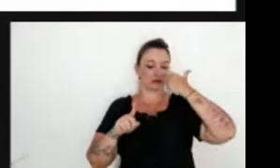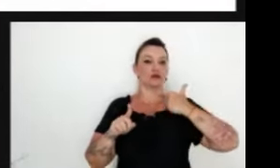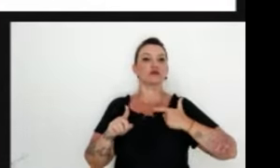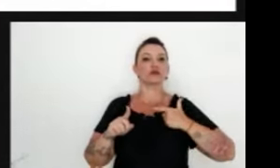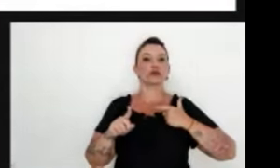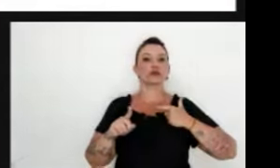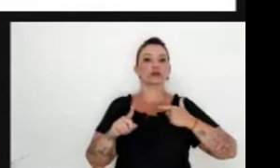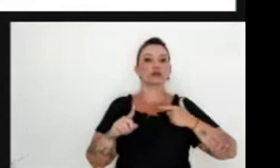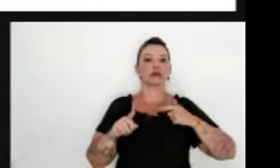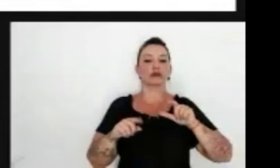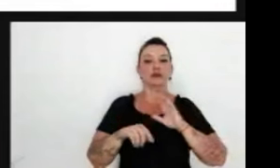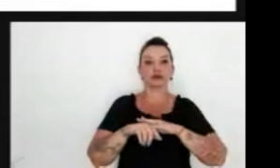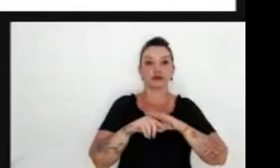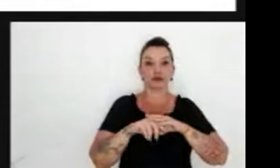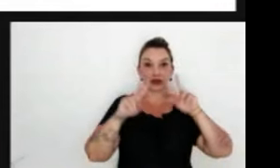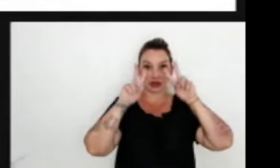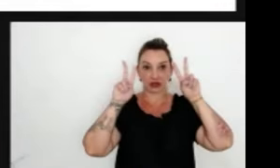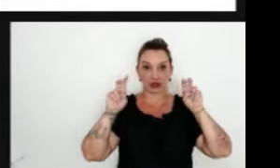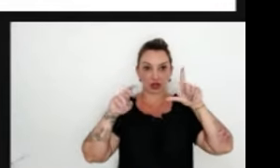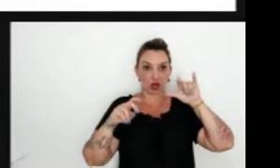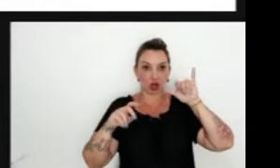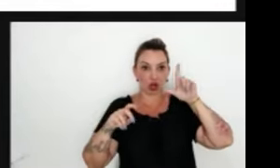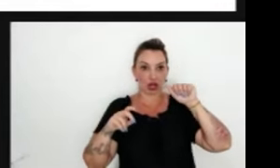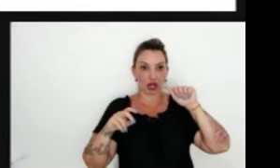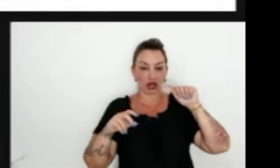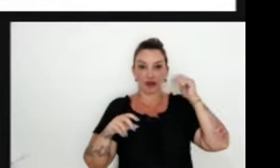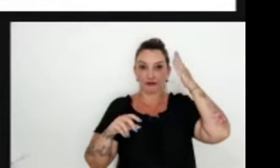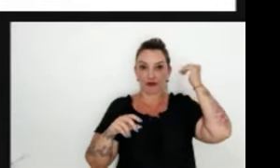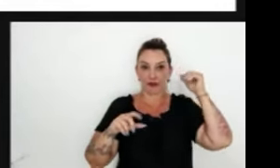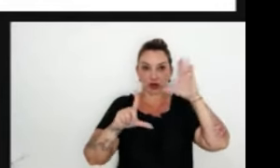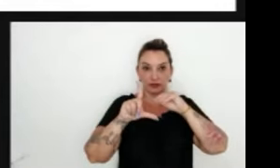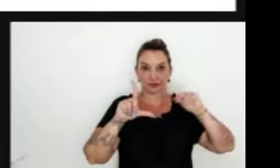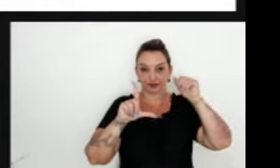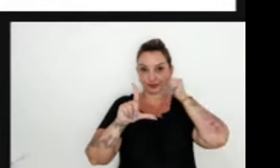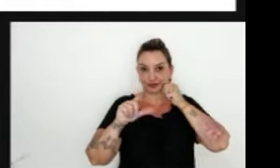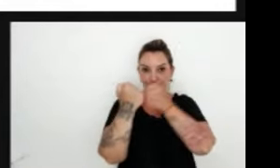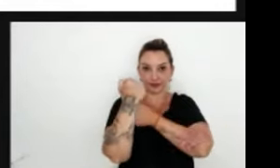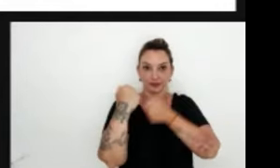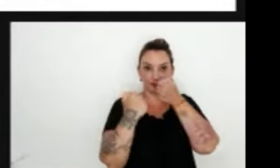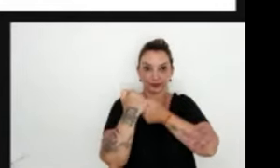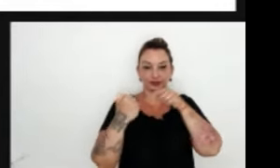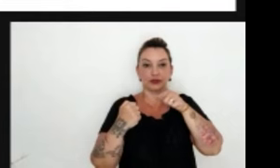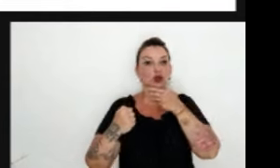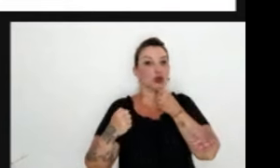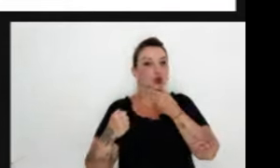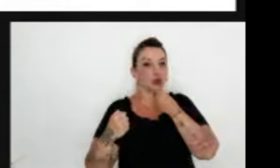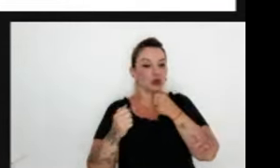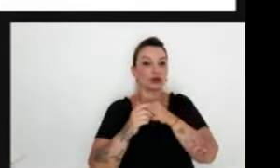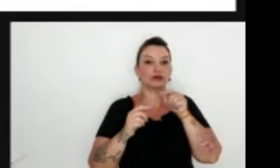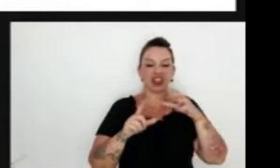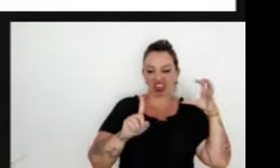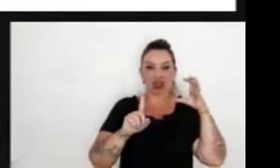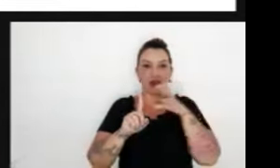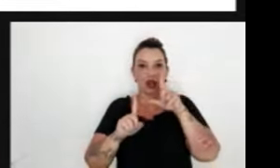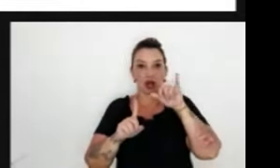Lola Aranovitch, que é uma famosa blogueira feminista. Esse rapaz, mascos, que atacou a Lola,